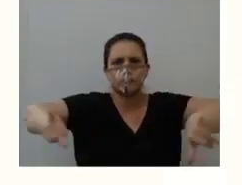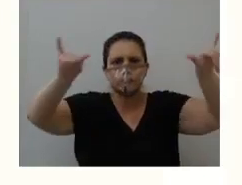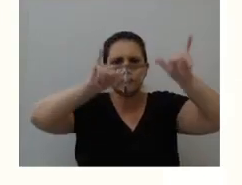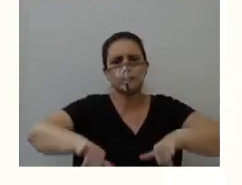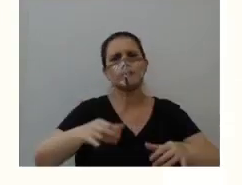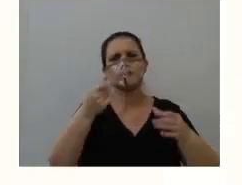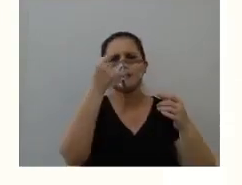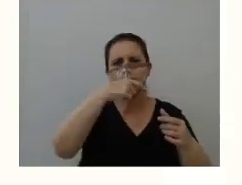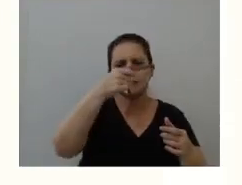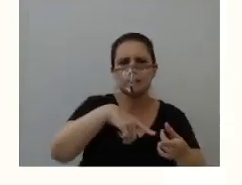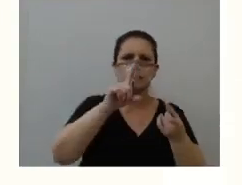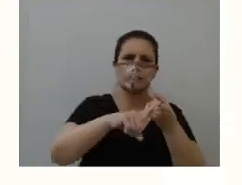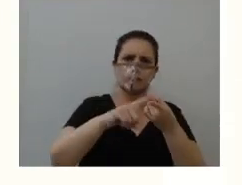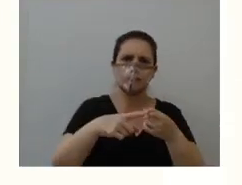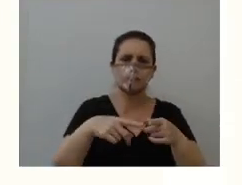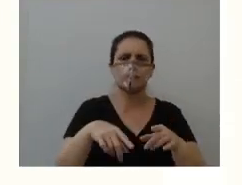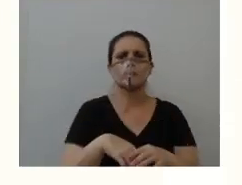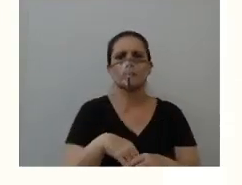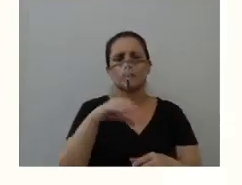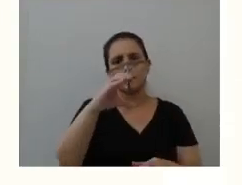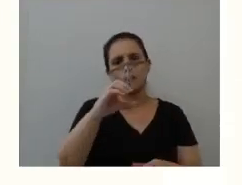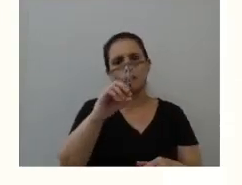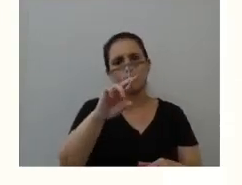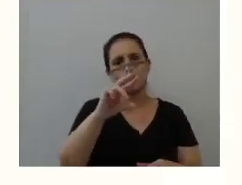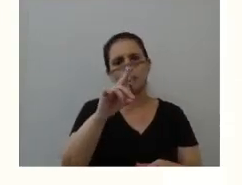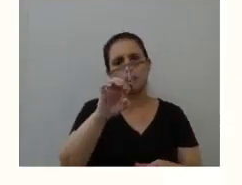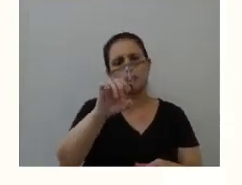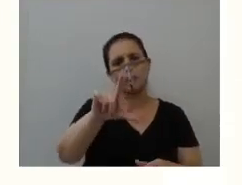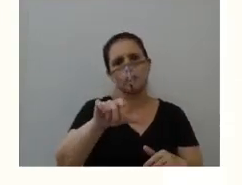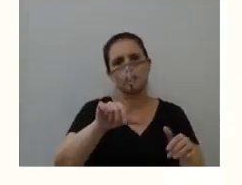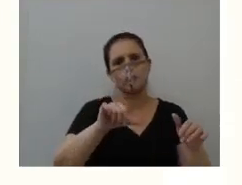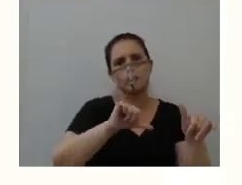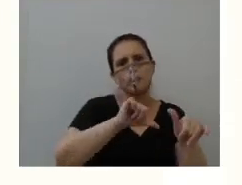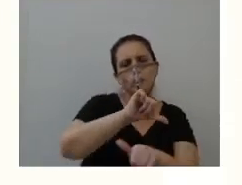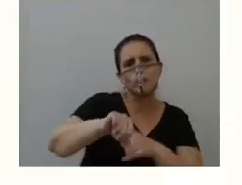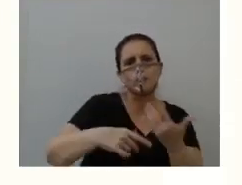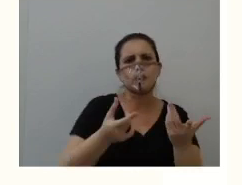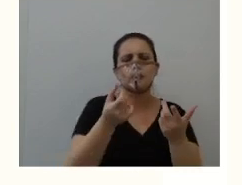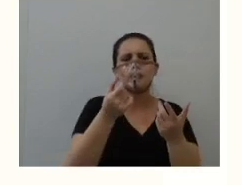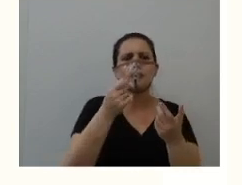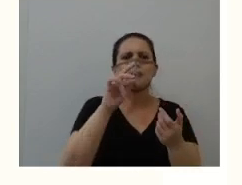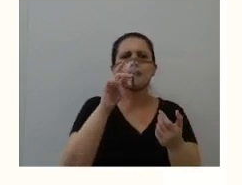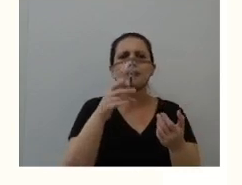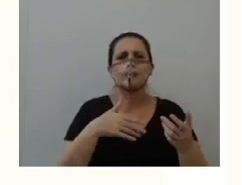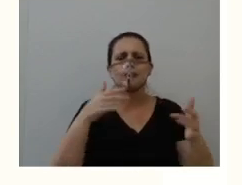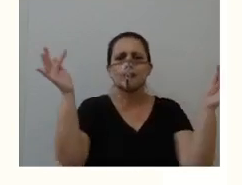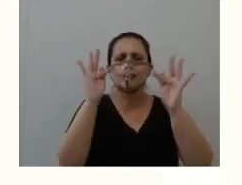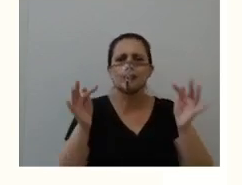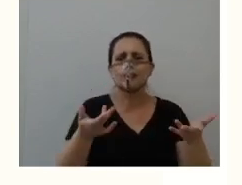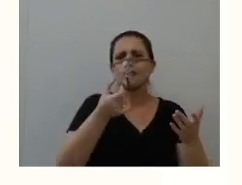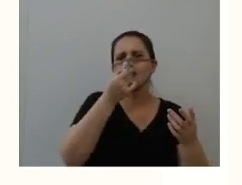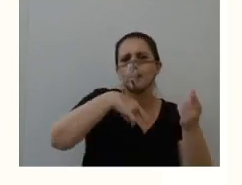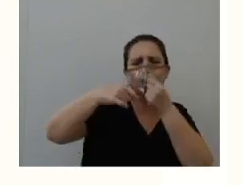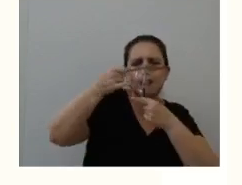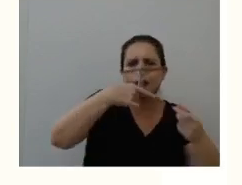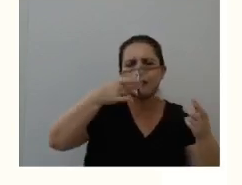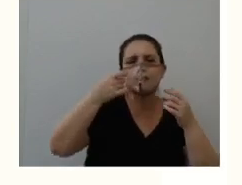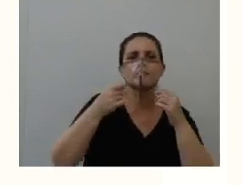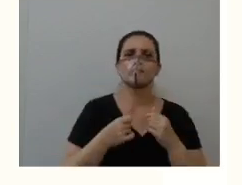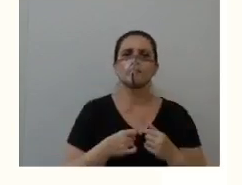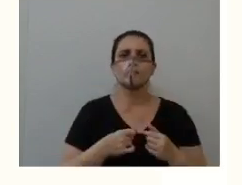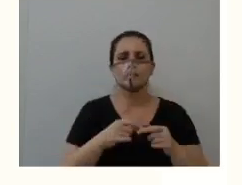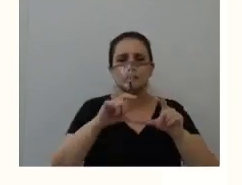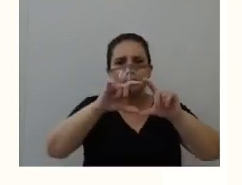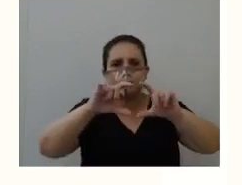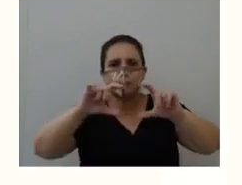os leitores. Isso é muito legal. O cordel mexe com o humor também, não comparado às tirinhas, mas no